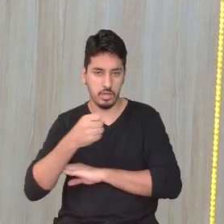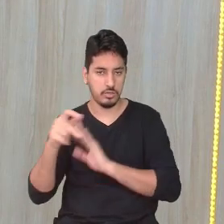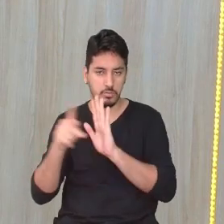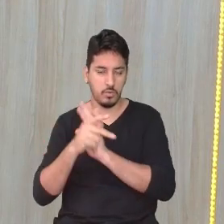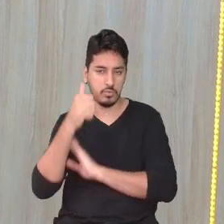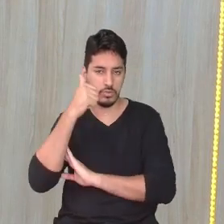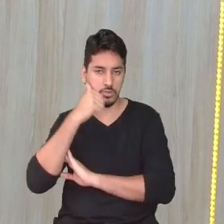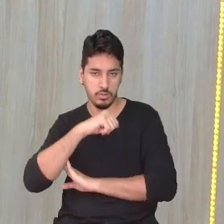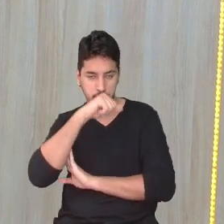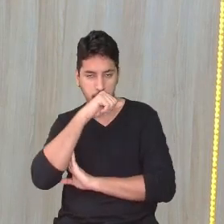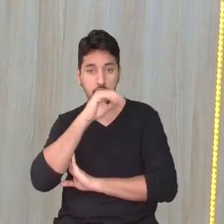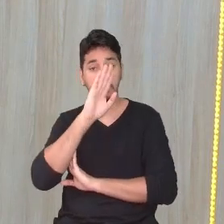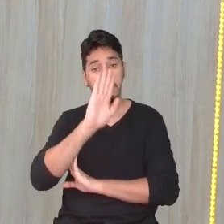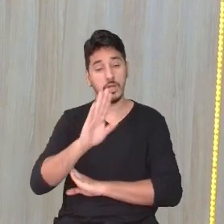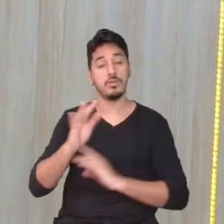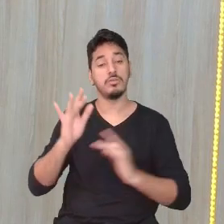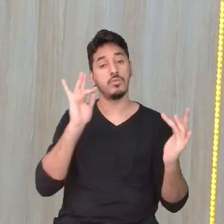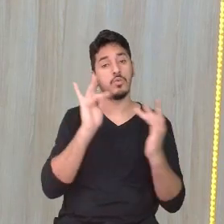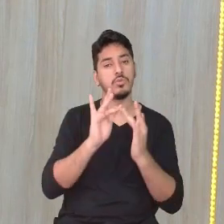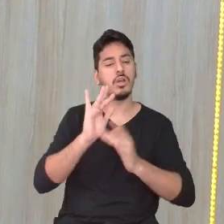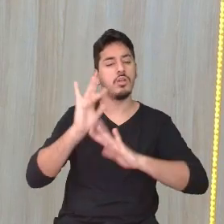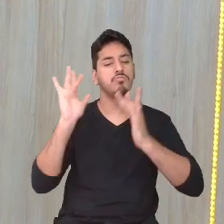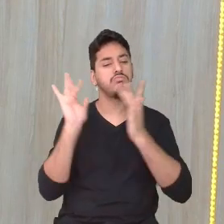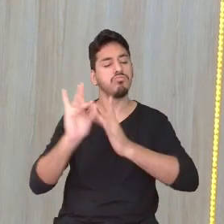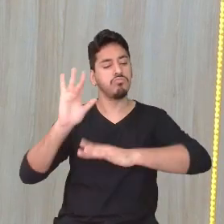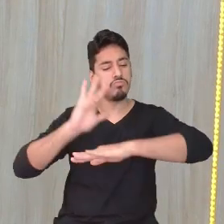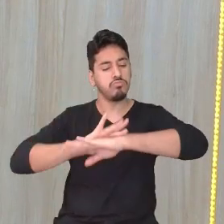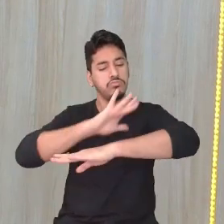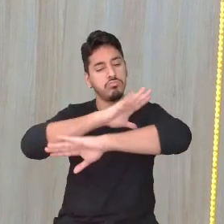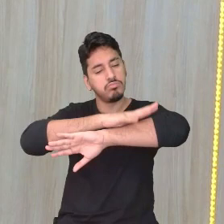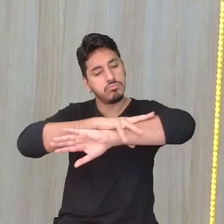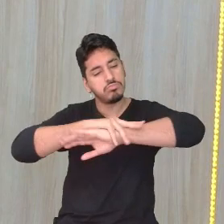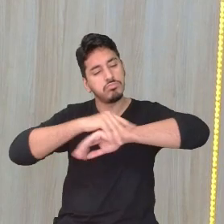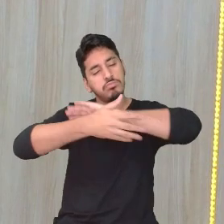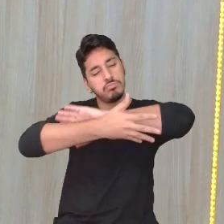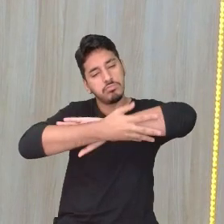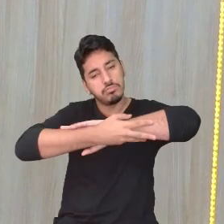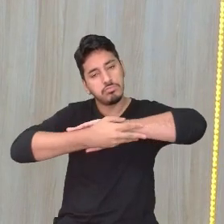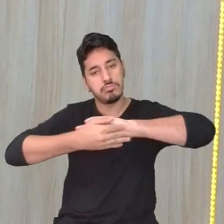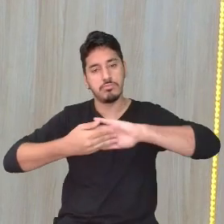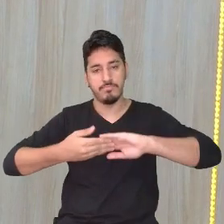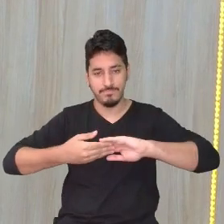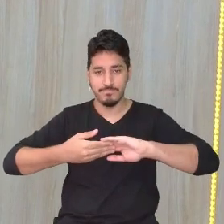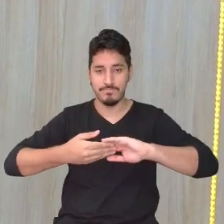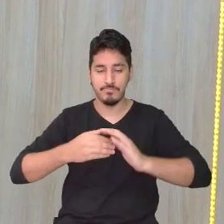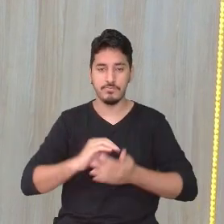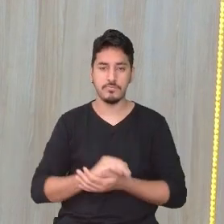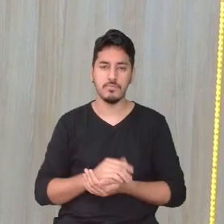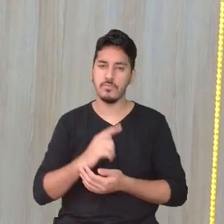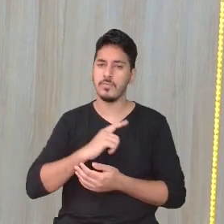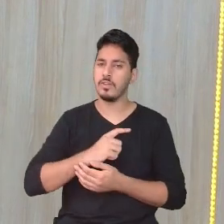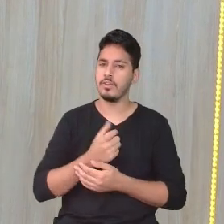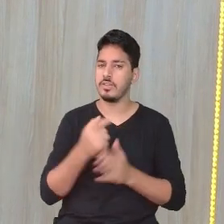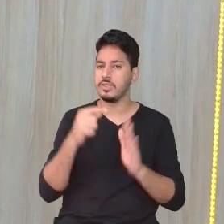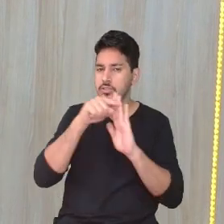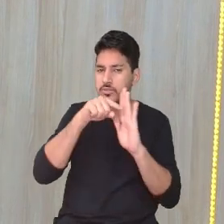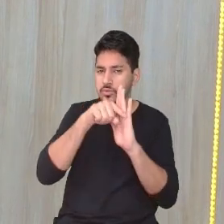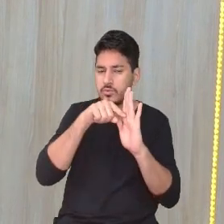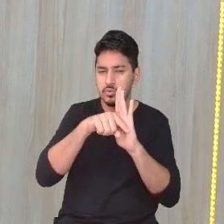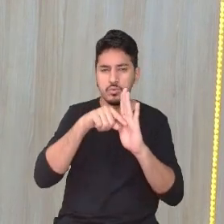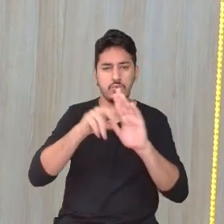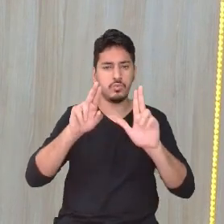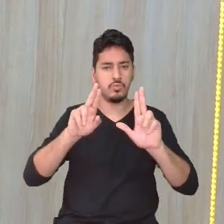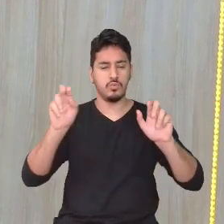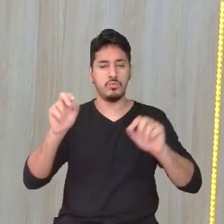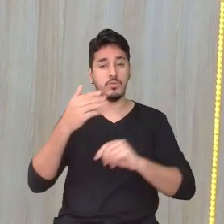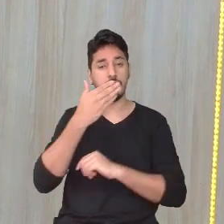mas ela precisa de contato de pele, de contato afetivo. Então, tem vários estudos a respeito de